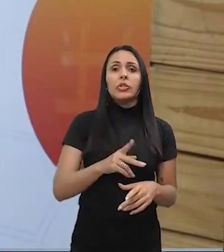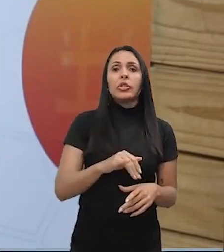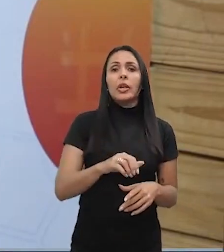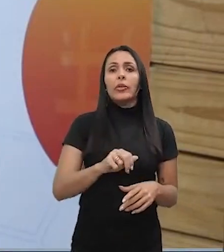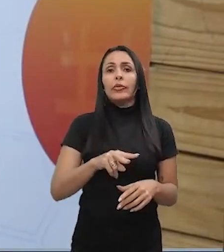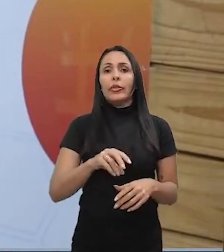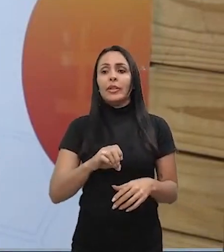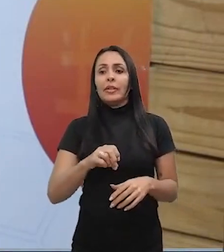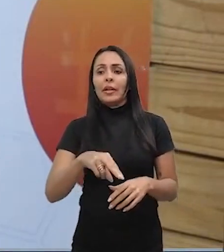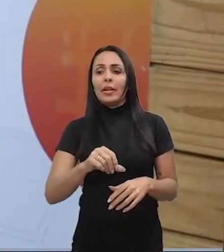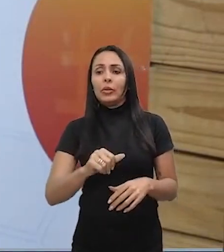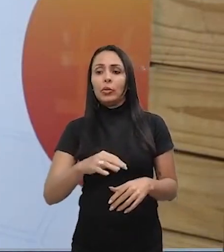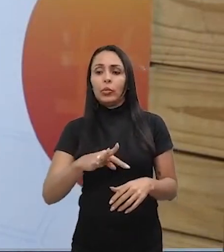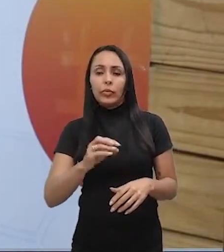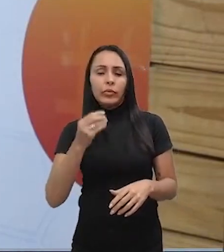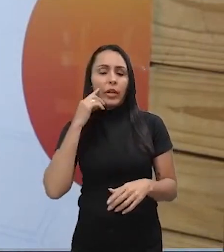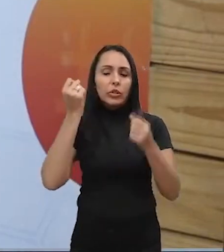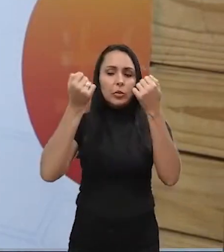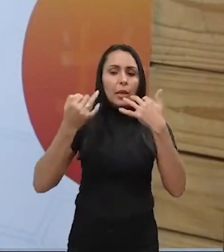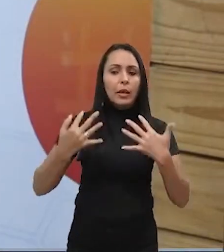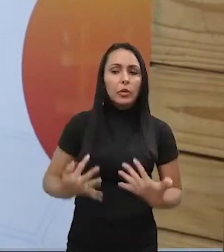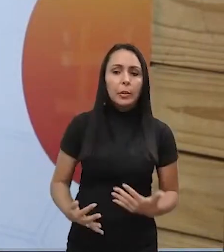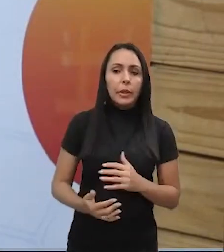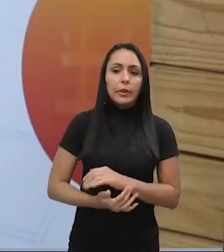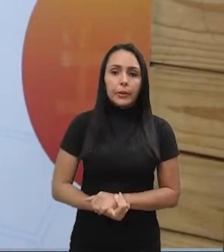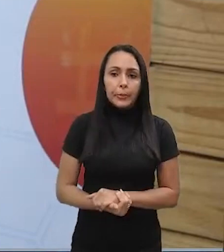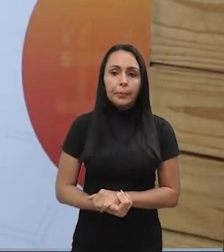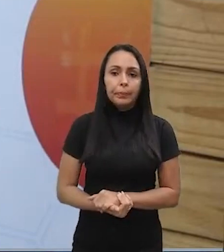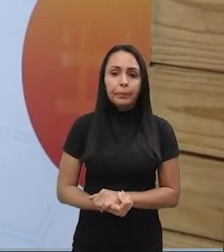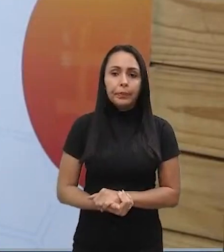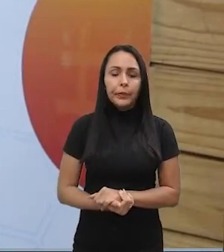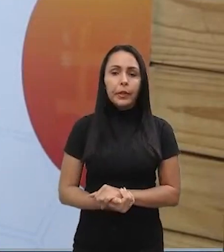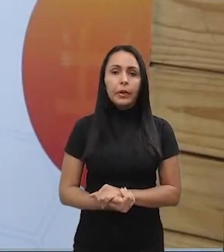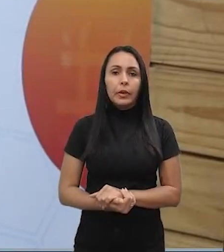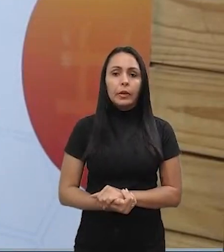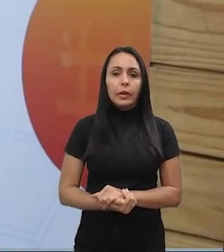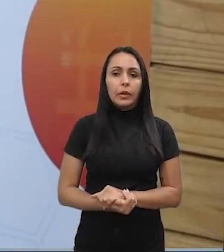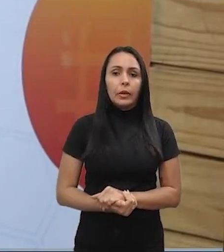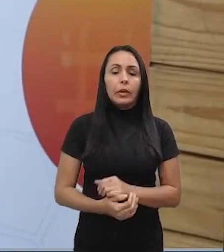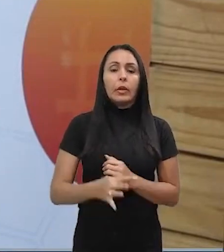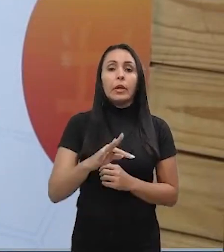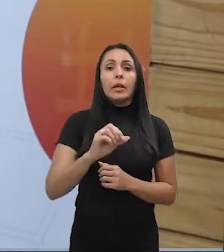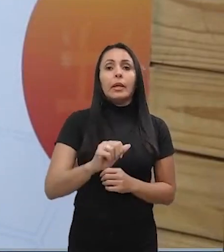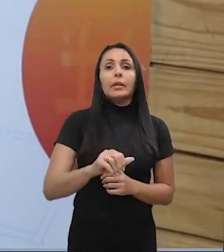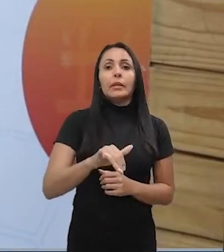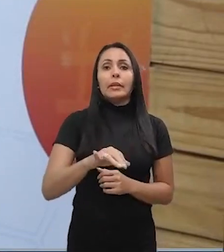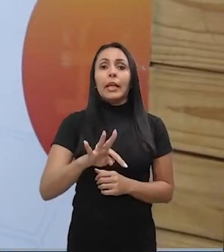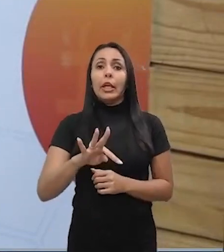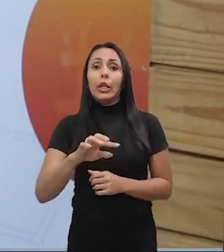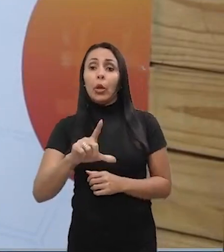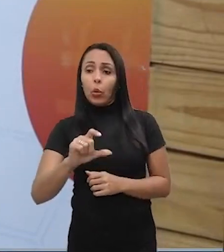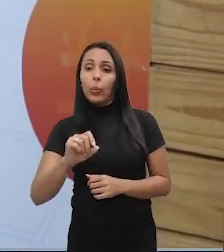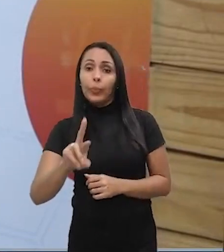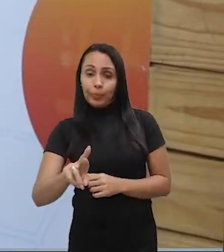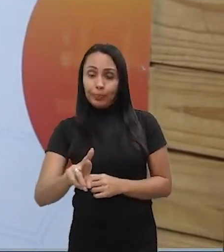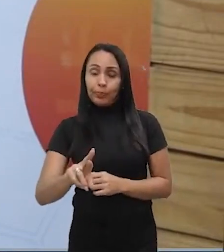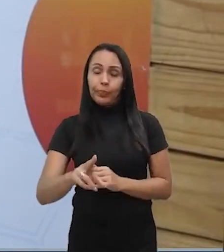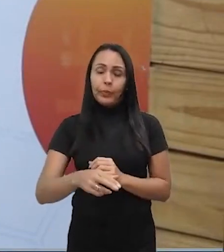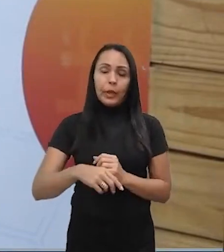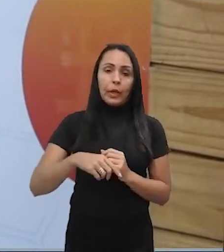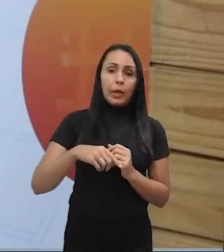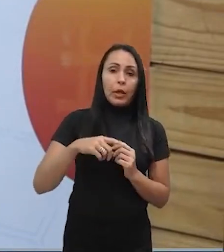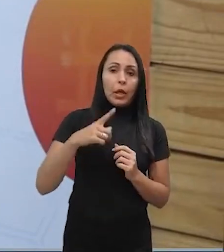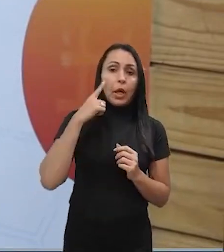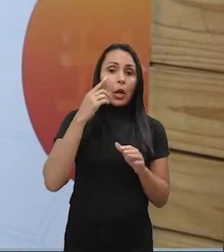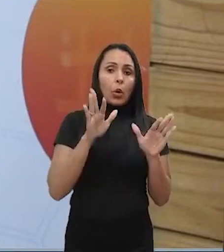também. Primeiro a gente vai falar sobre o Taylorismo, que foi criado por Frederick Taylor,